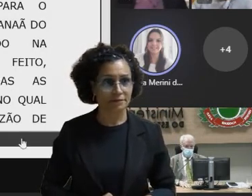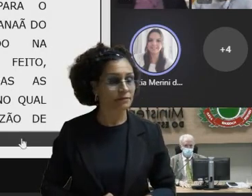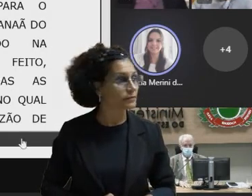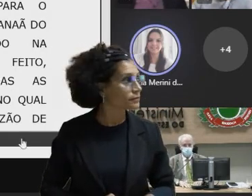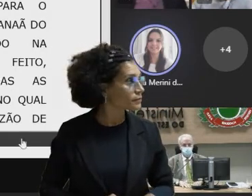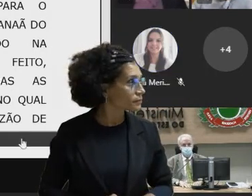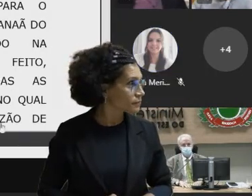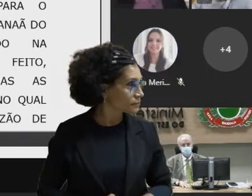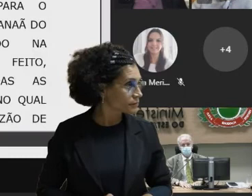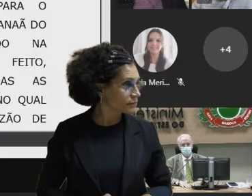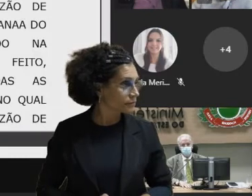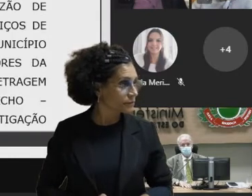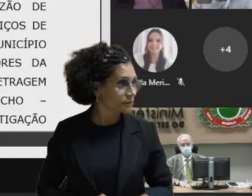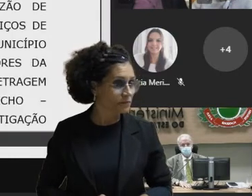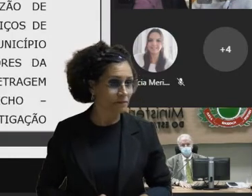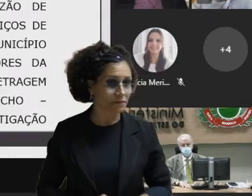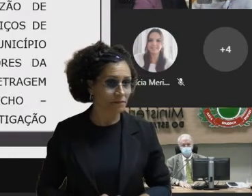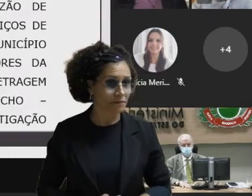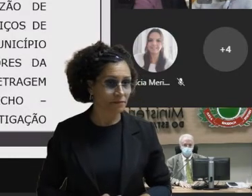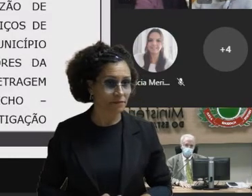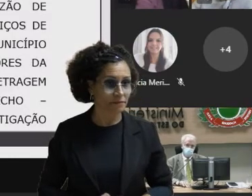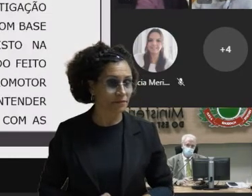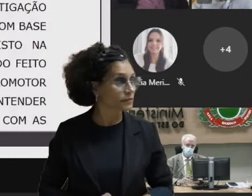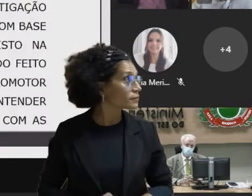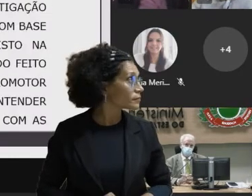Precisa desse... Desce um pouquinho para mim.